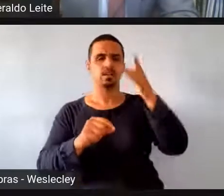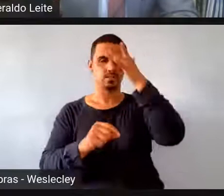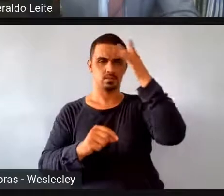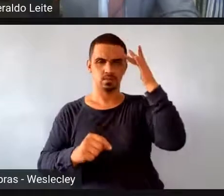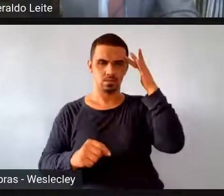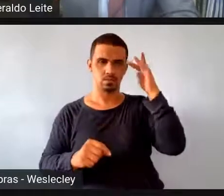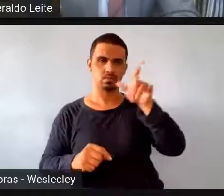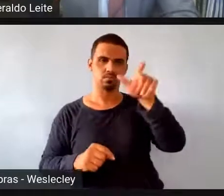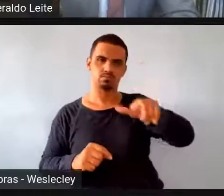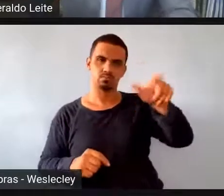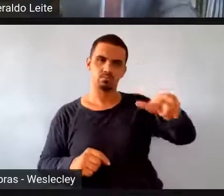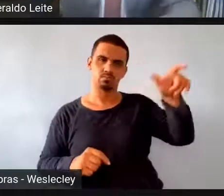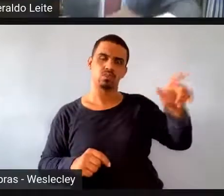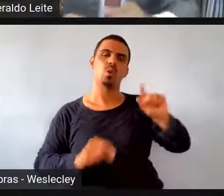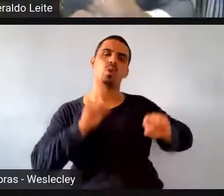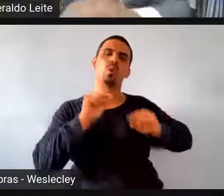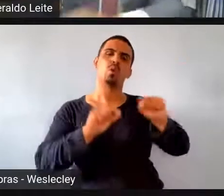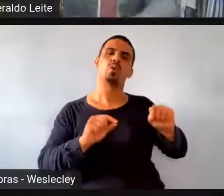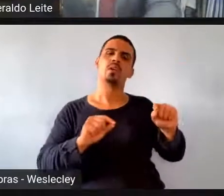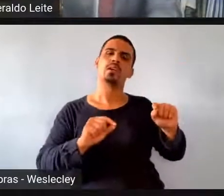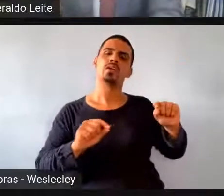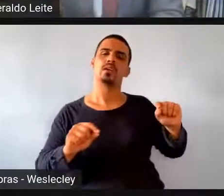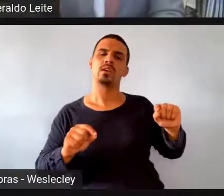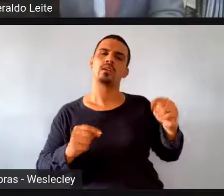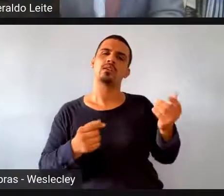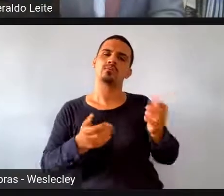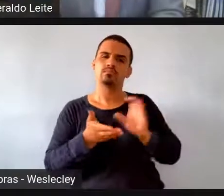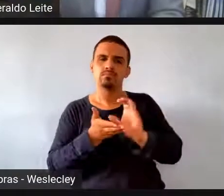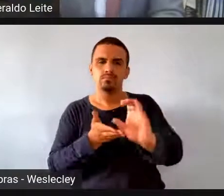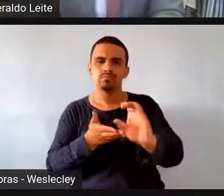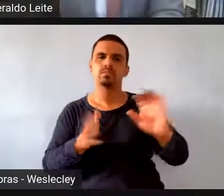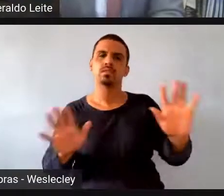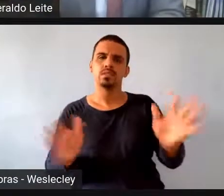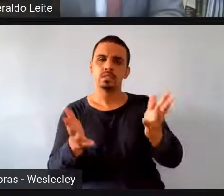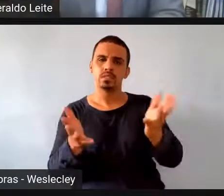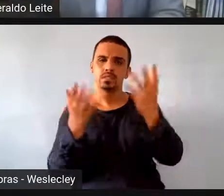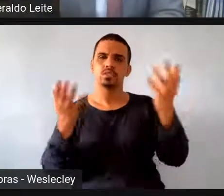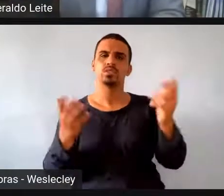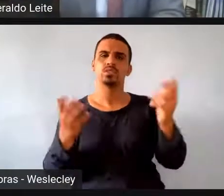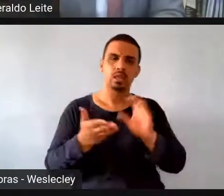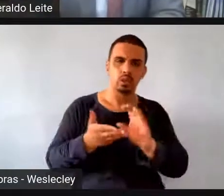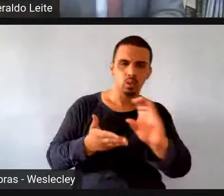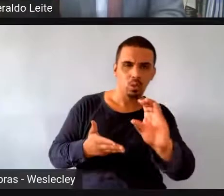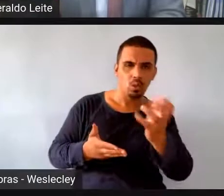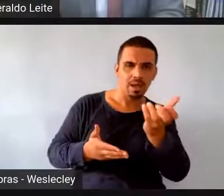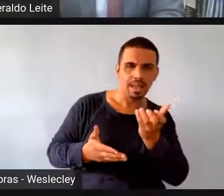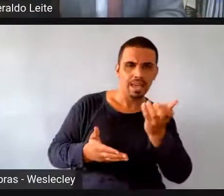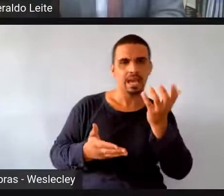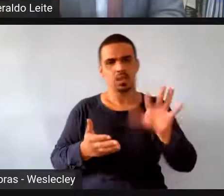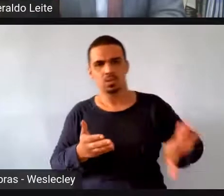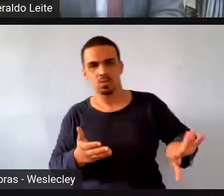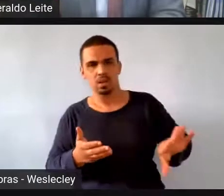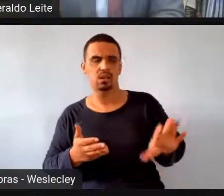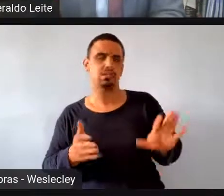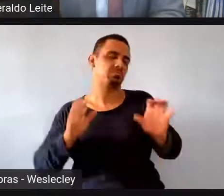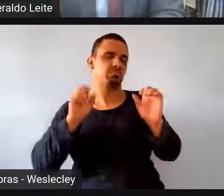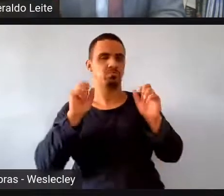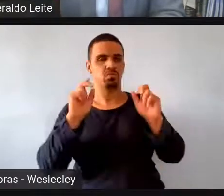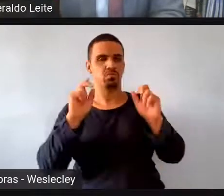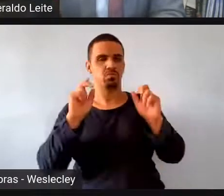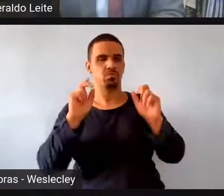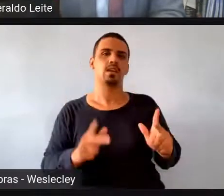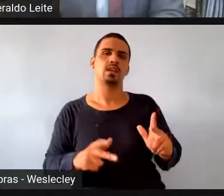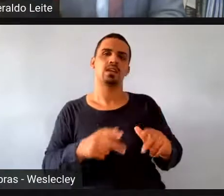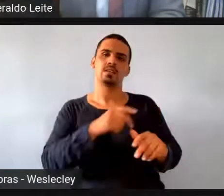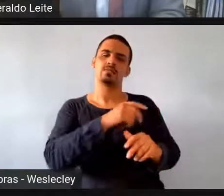com realismo quais são os incentivos que estão colocados para como as pessoas vão querer doar ou não, para a gente poder ter alguma esperança de